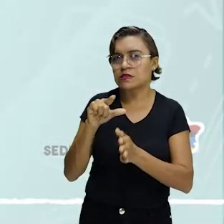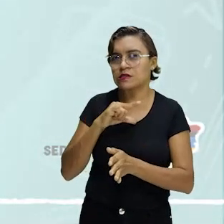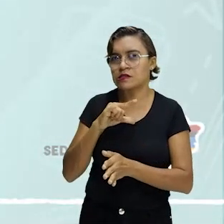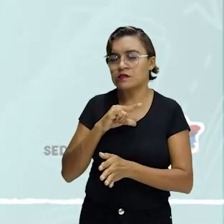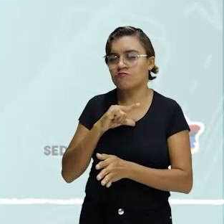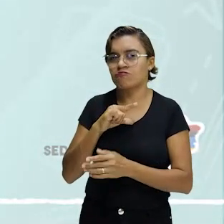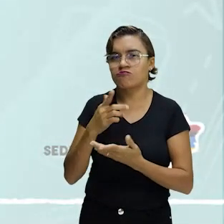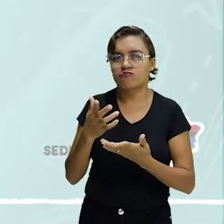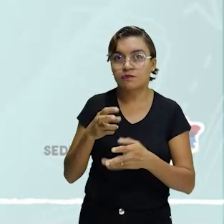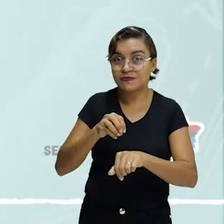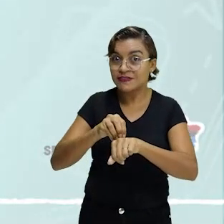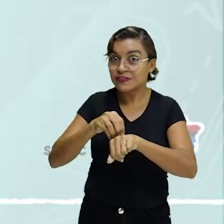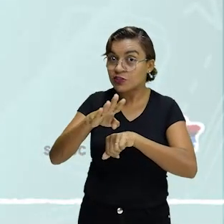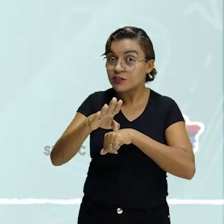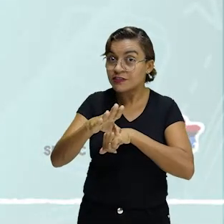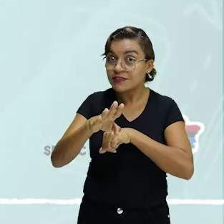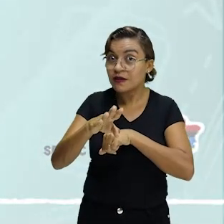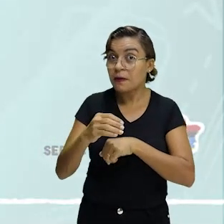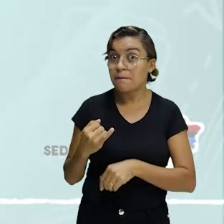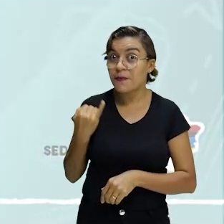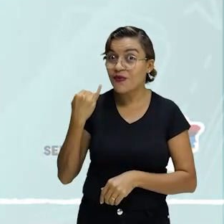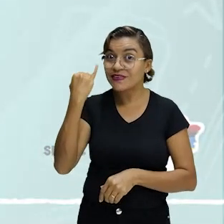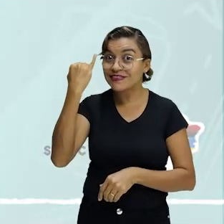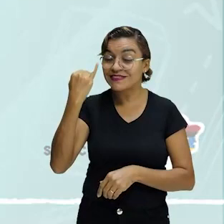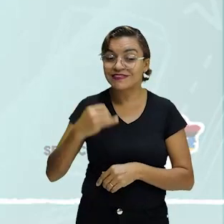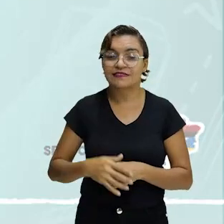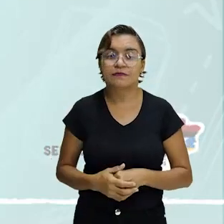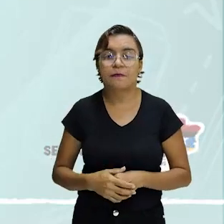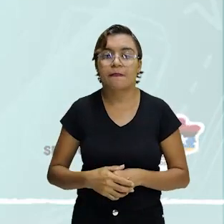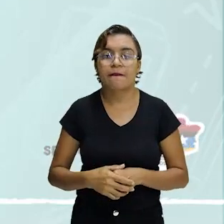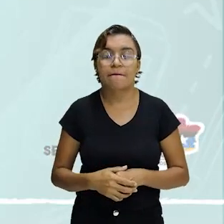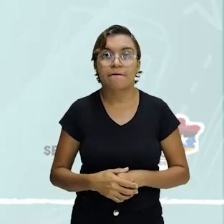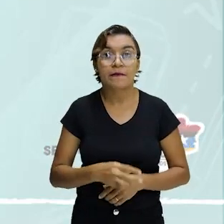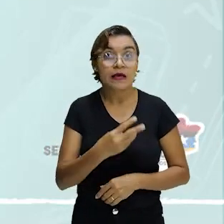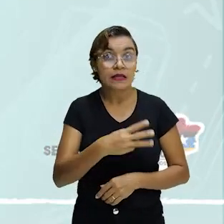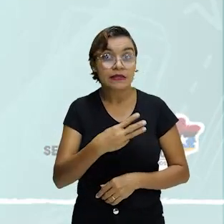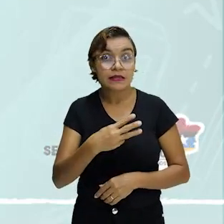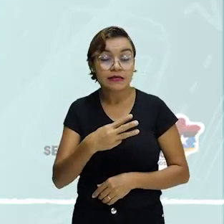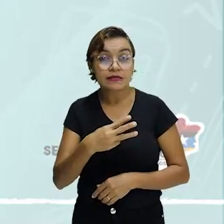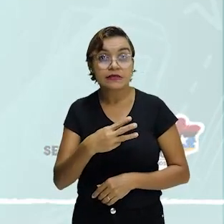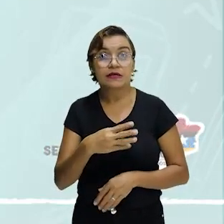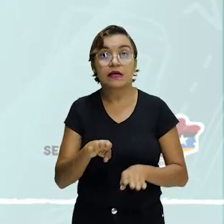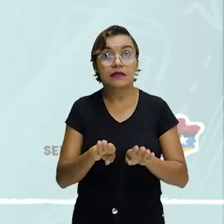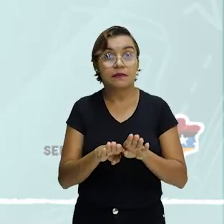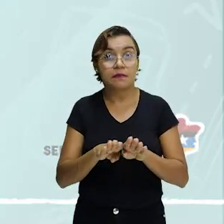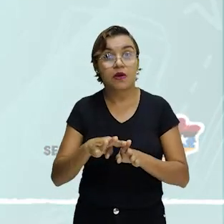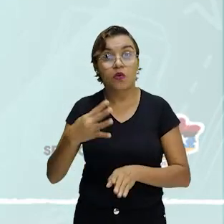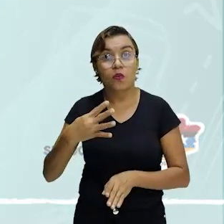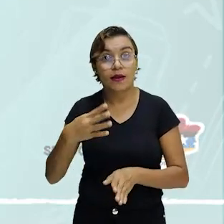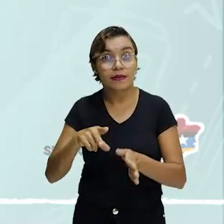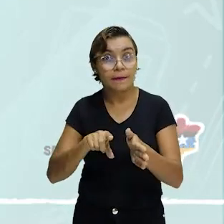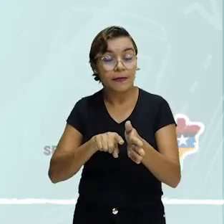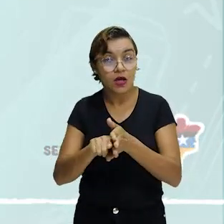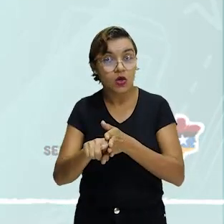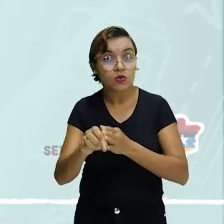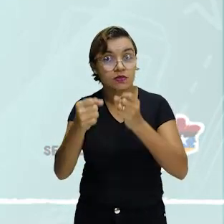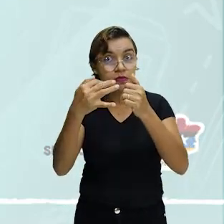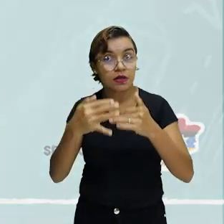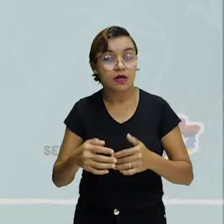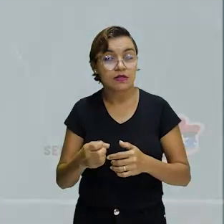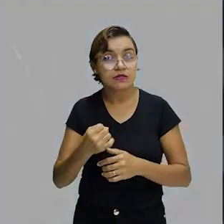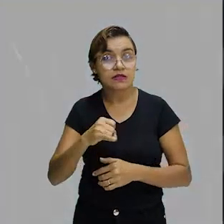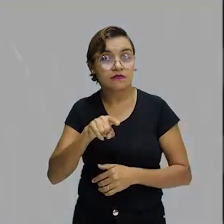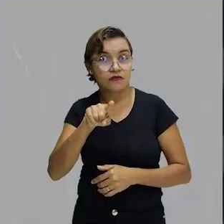aqui, vou te dar uma dica interessante. Na 3ª e na 4ª questão, o que é que eu falei para você? Se você domina